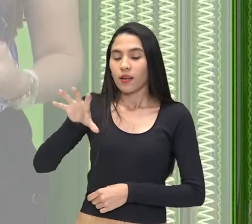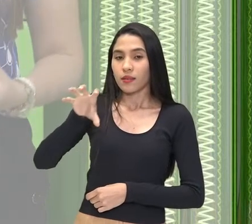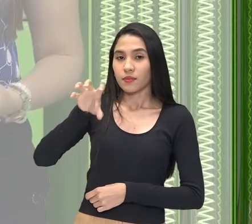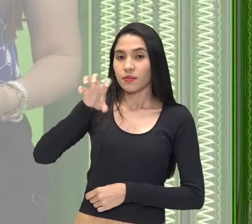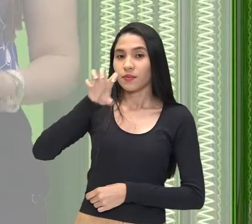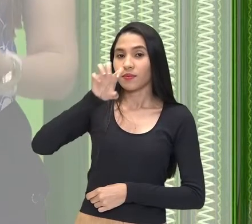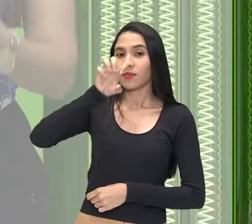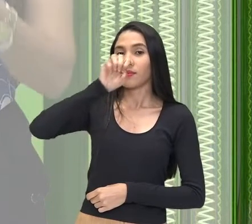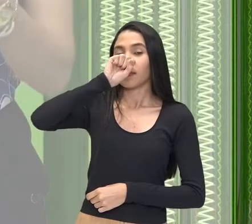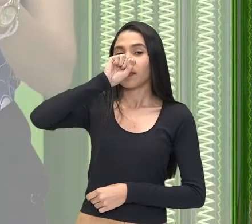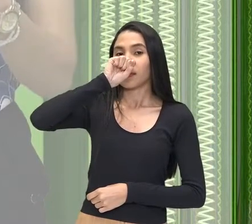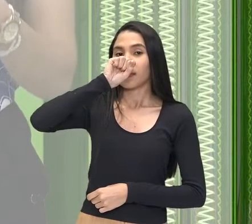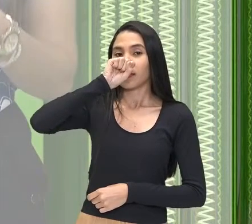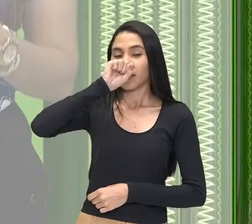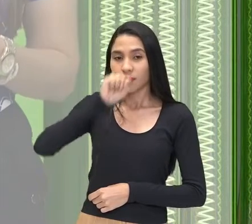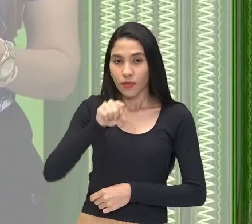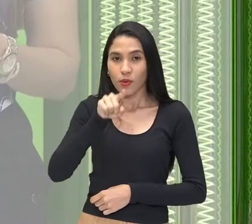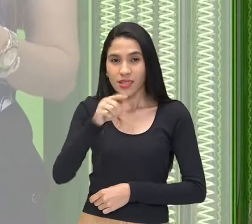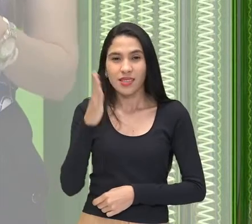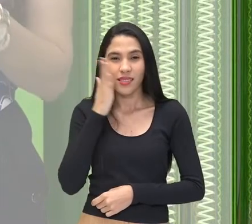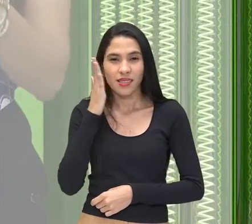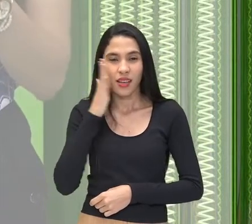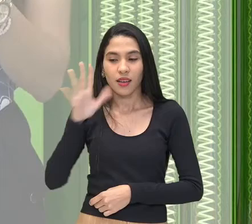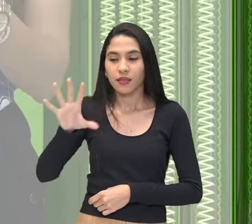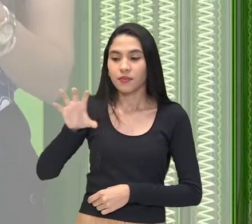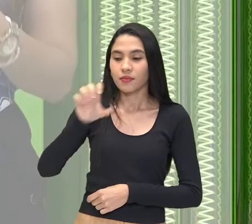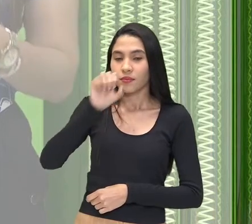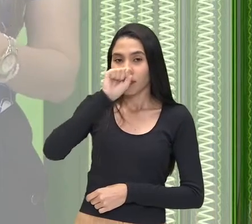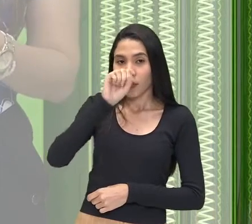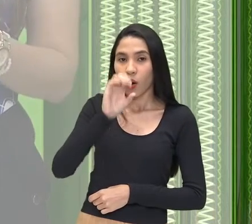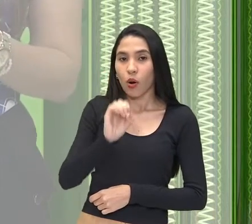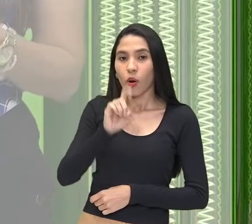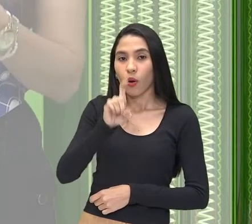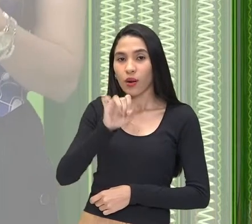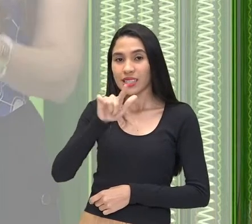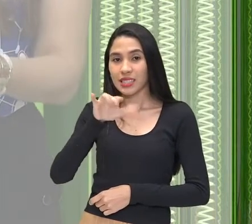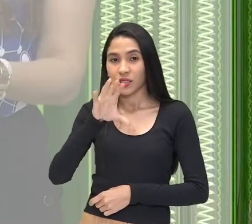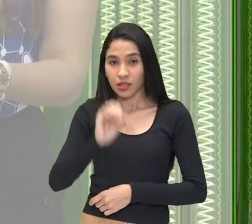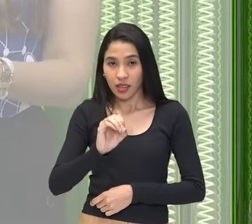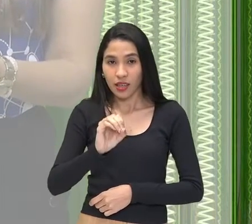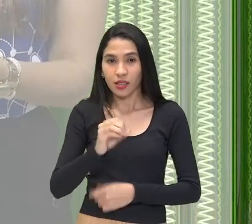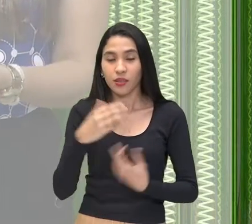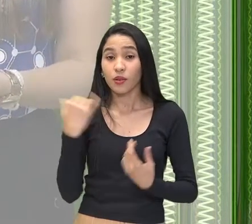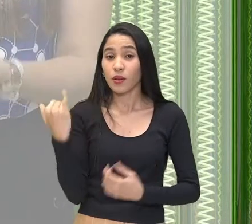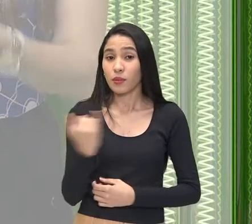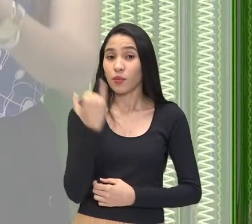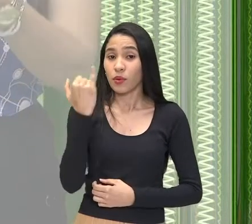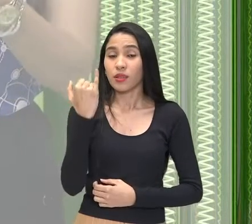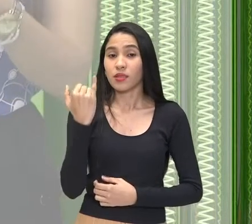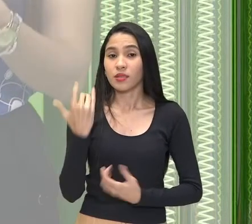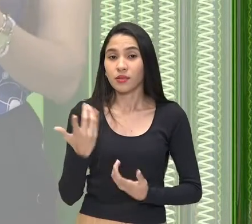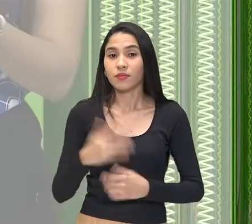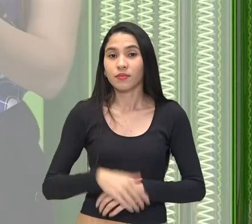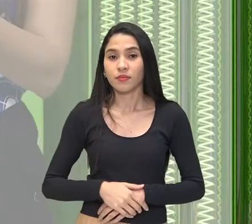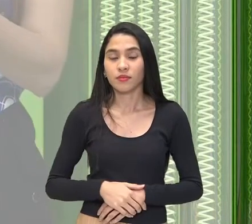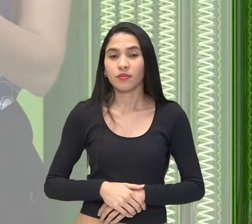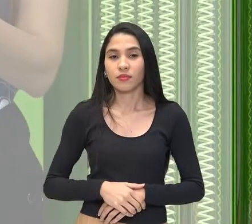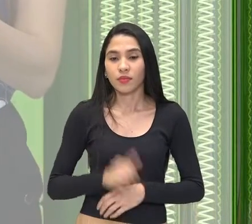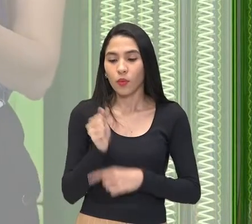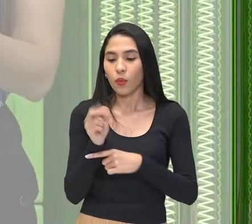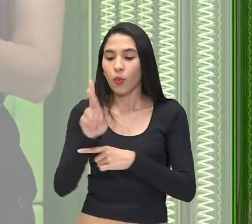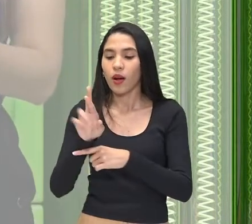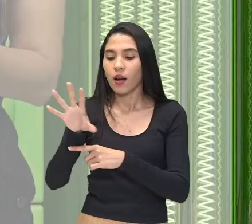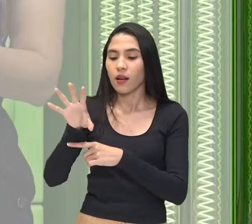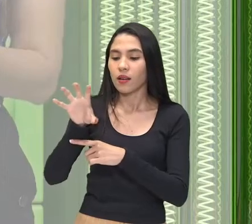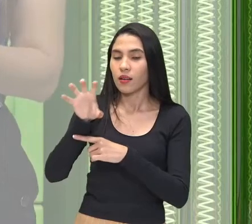gente sabe que esse ar que entra é o gás oxigênio. E qual é a importância desse ar? É esse ar que vai